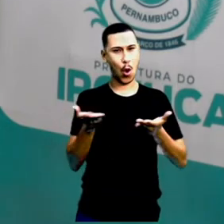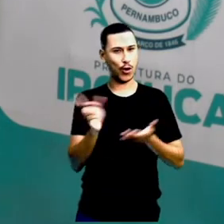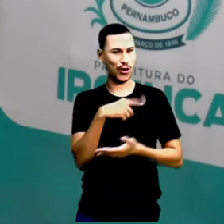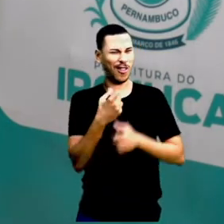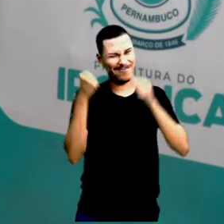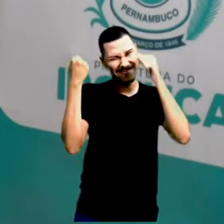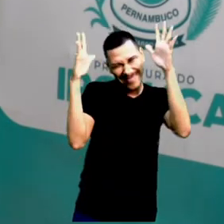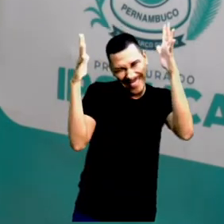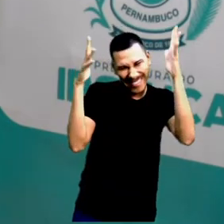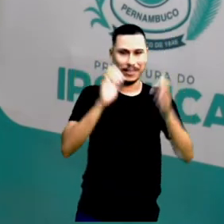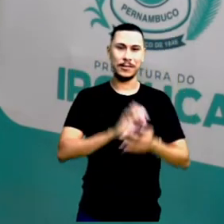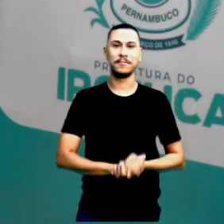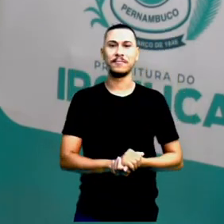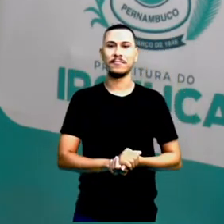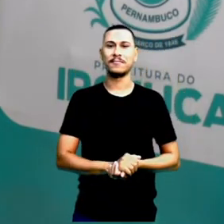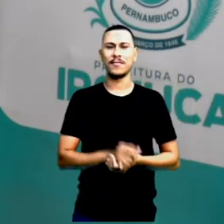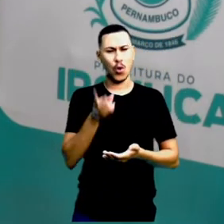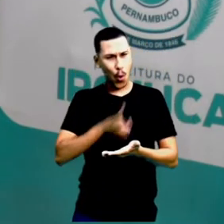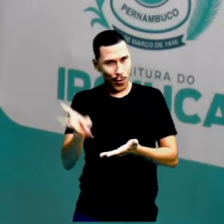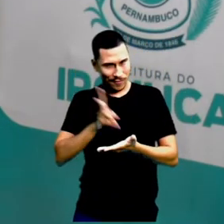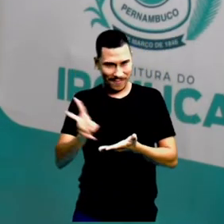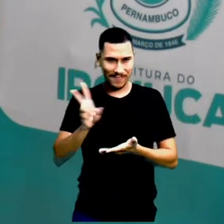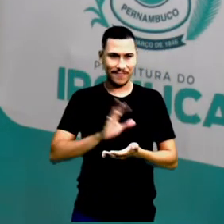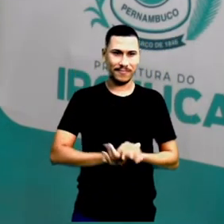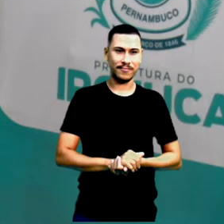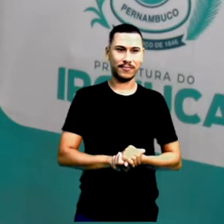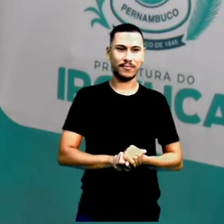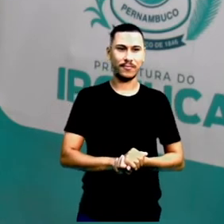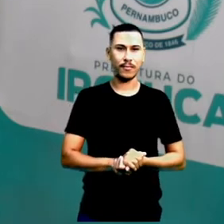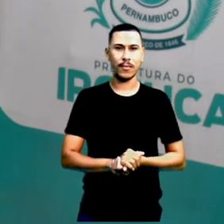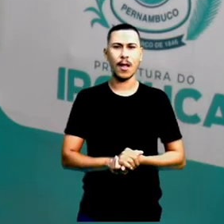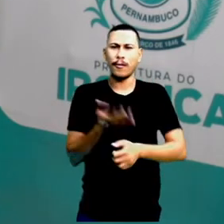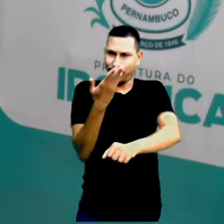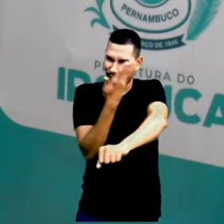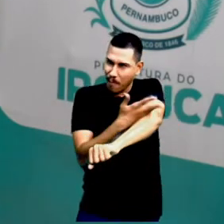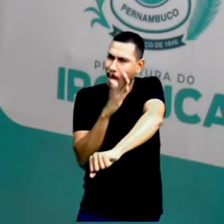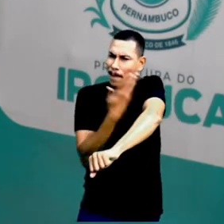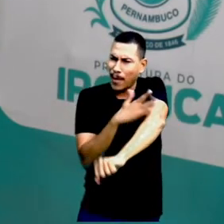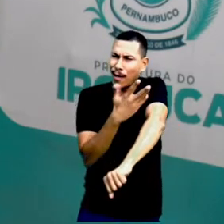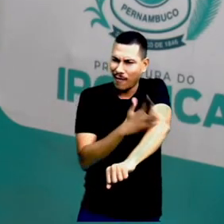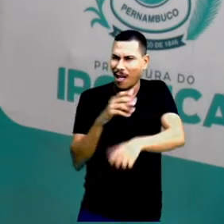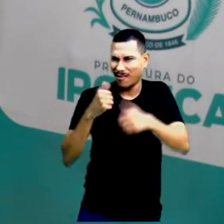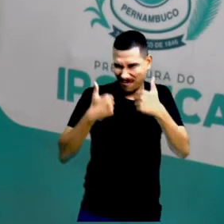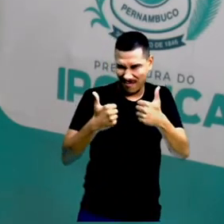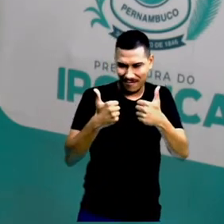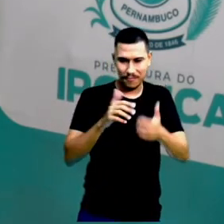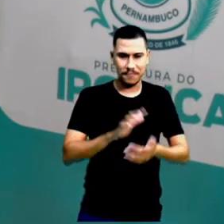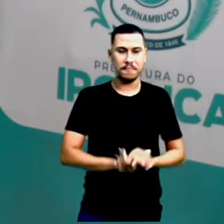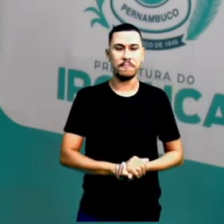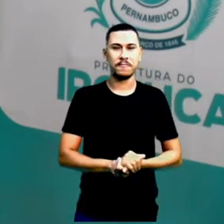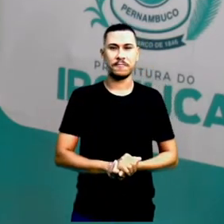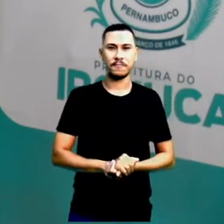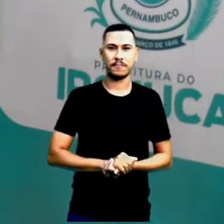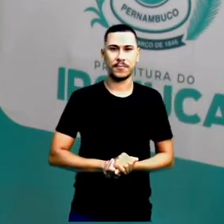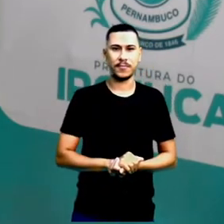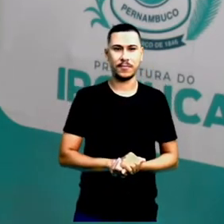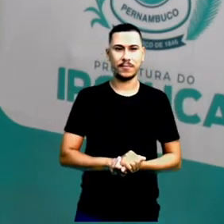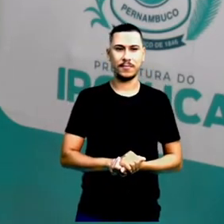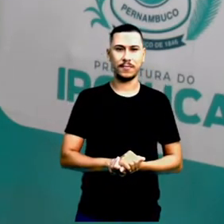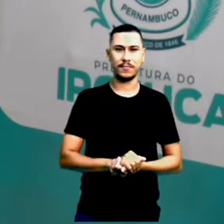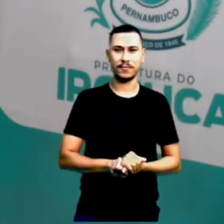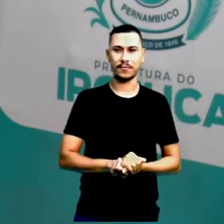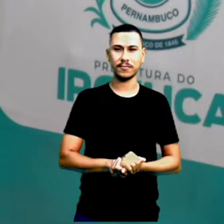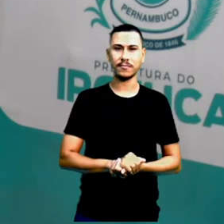de parabéns. Vamos prosseguir? Vamos praticar um pouco. Vamos lá, hora de praticar um pouco.